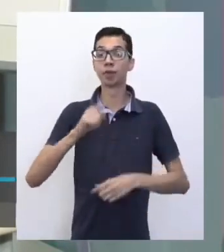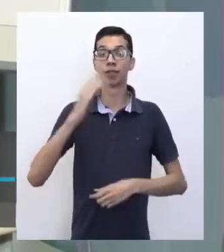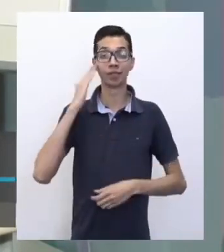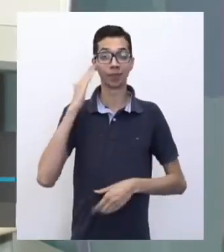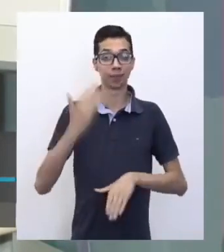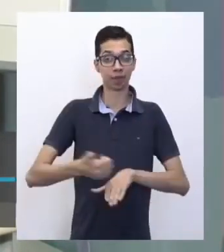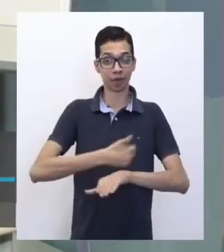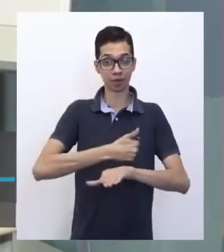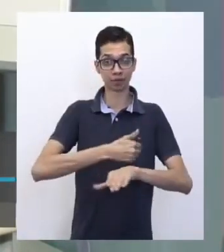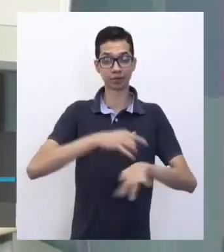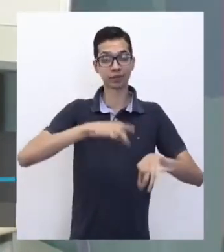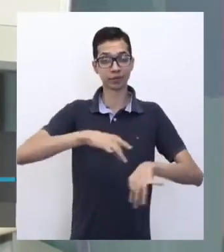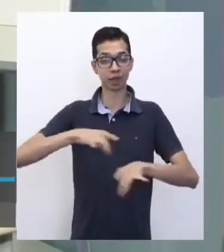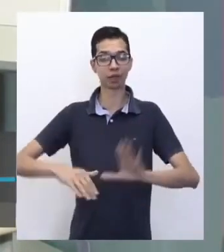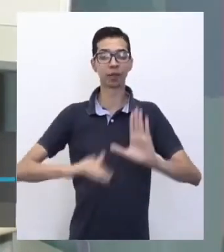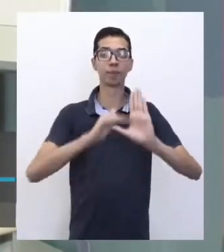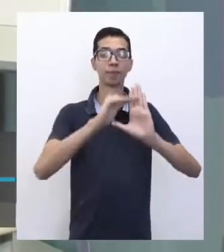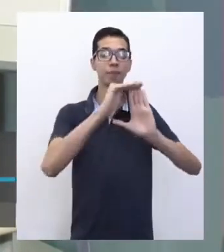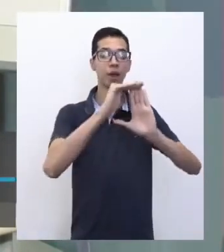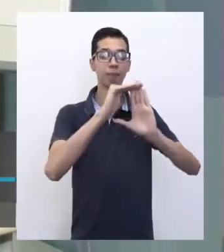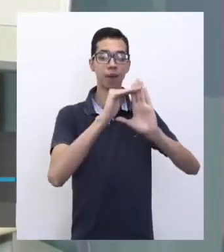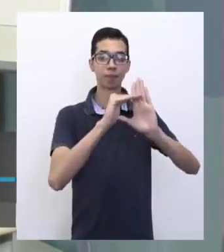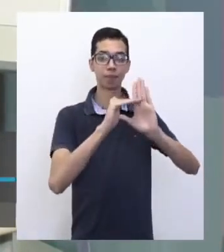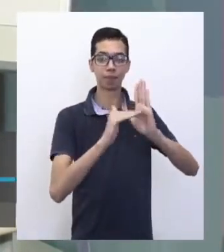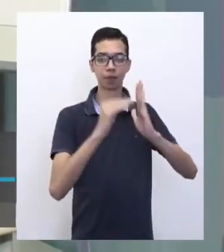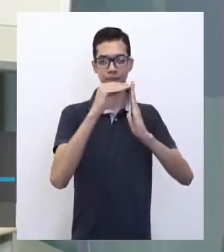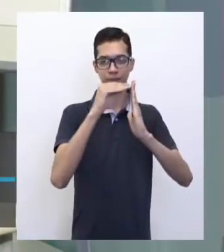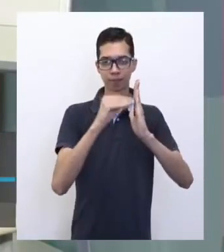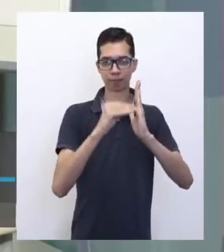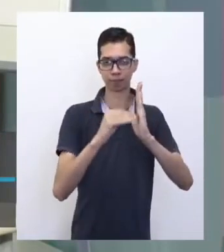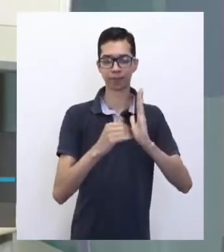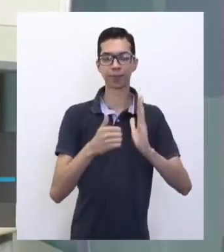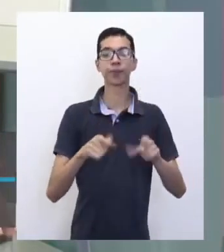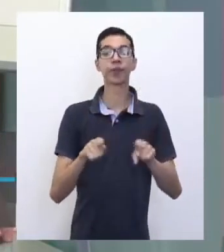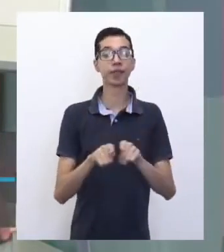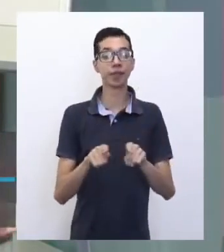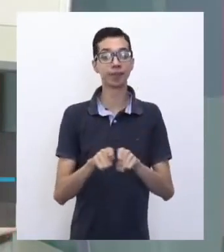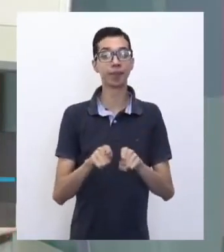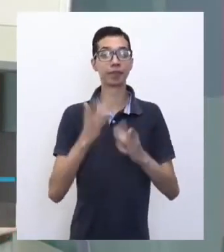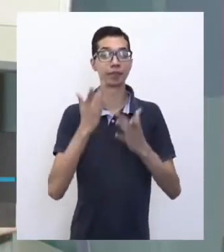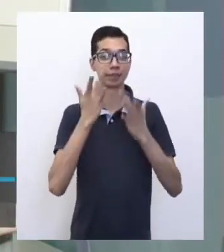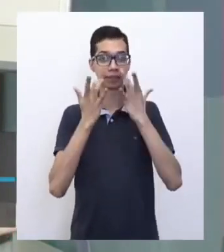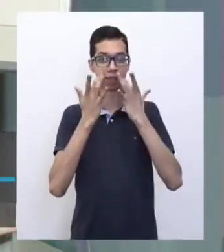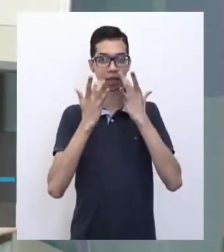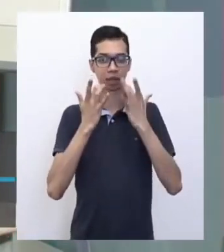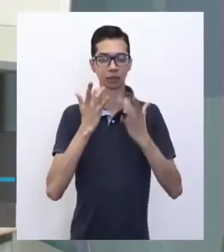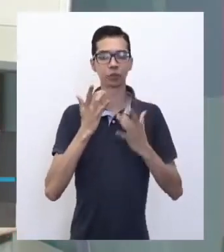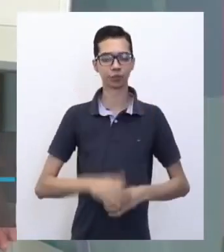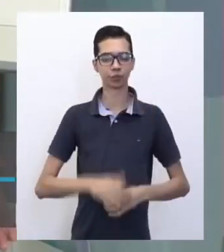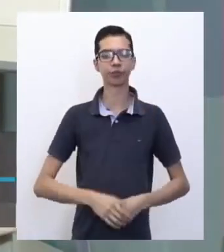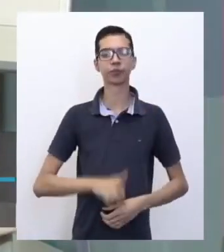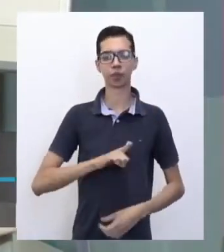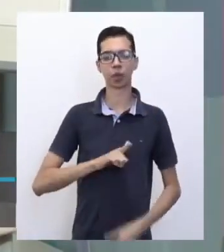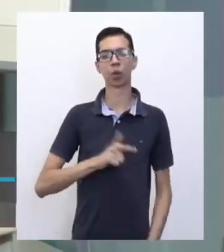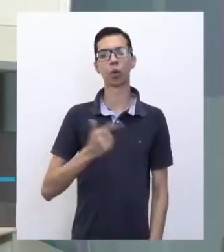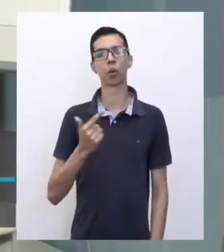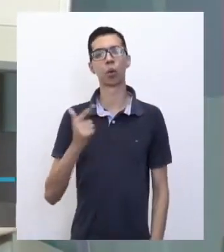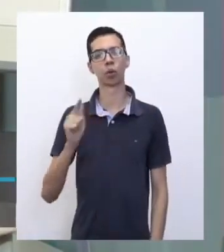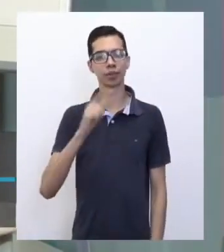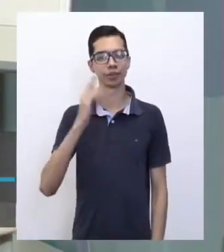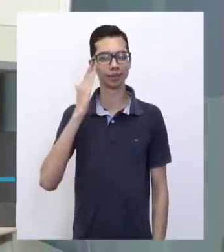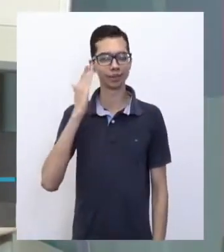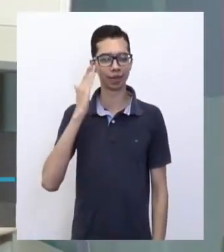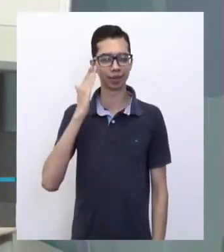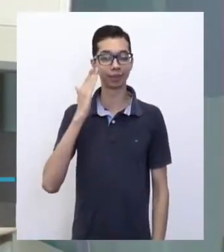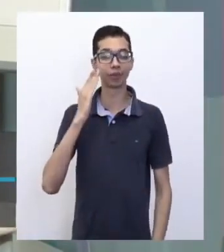prévia, tá certo? E além, claro, da dramaturgia que nós temos, né, do teatro, nós temos também essa dramaturgia